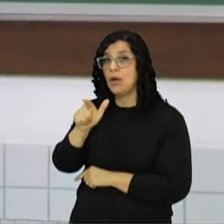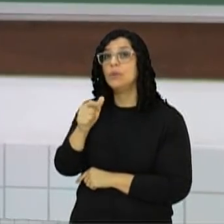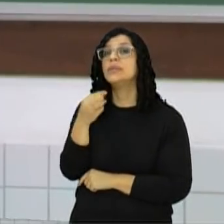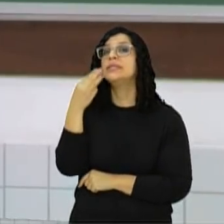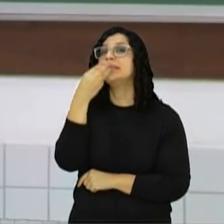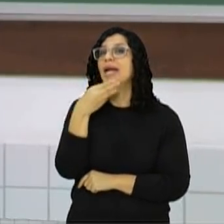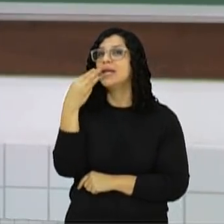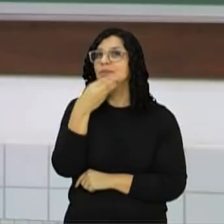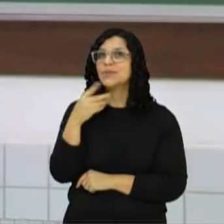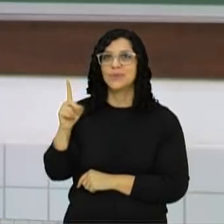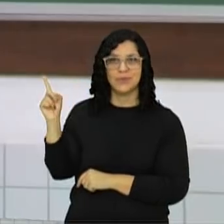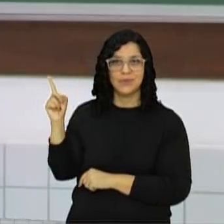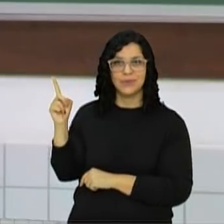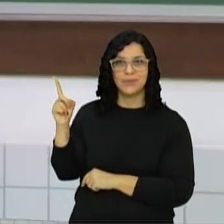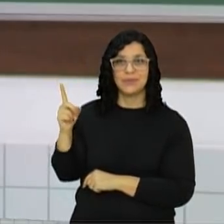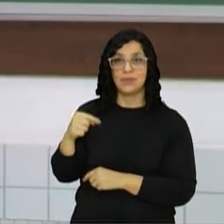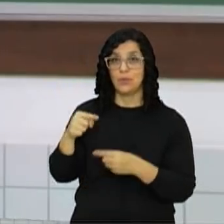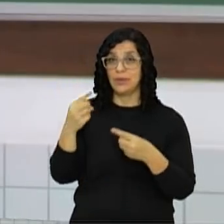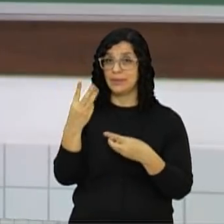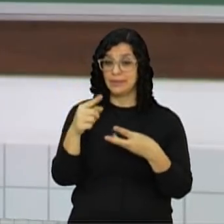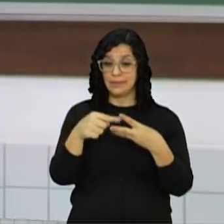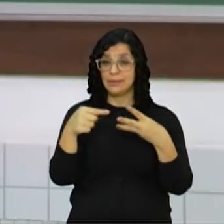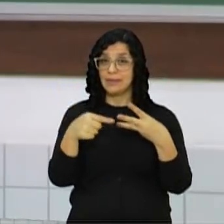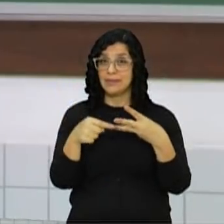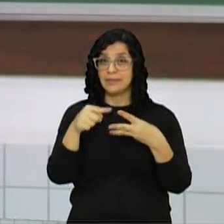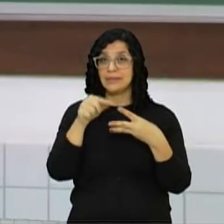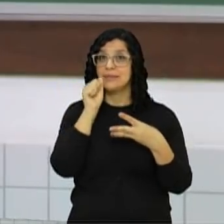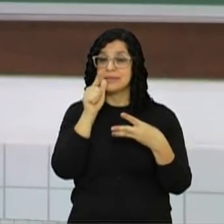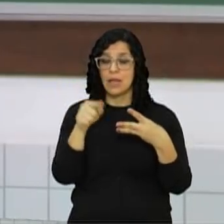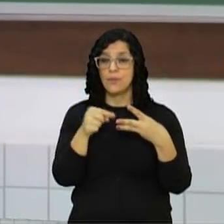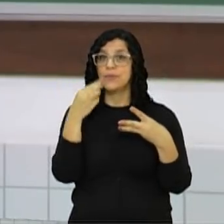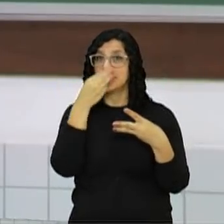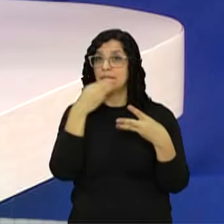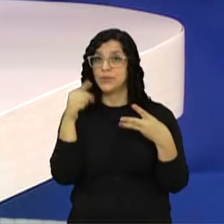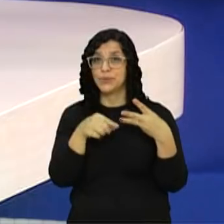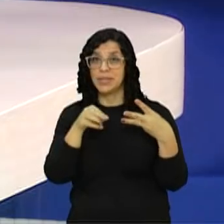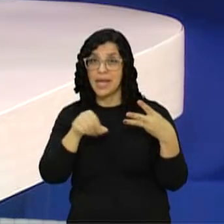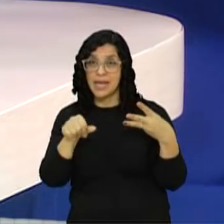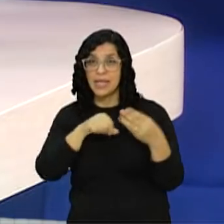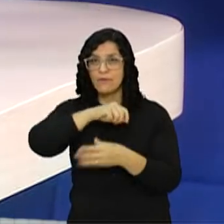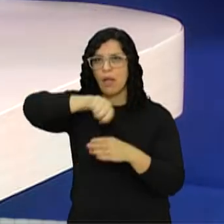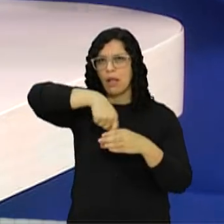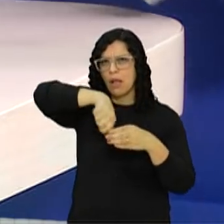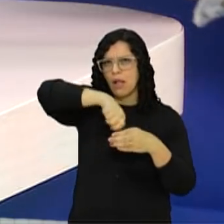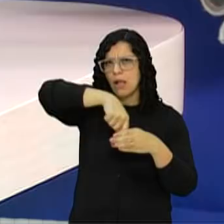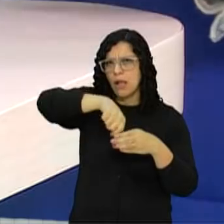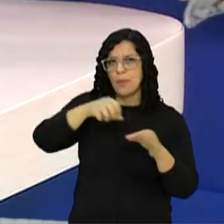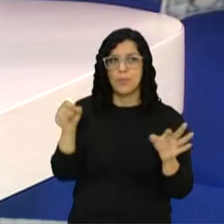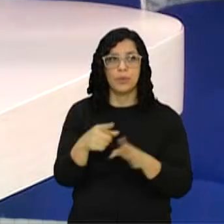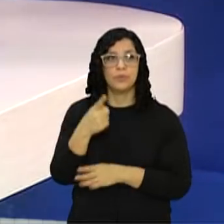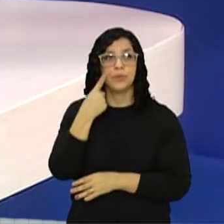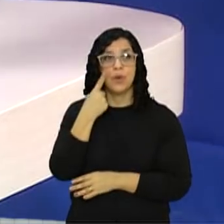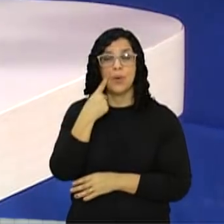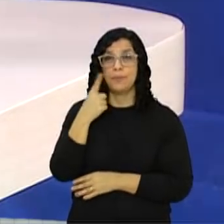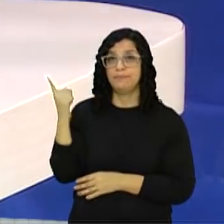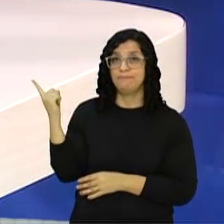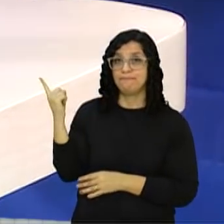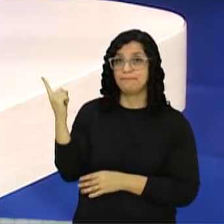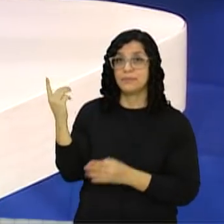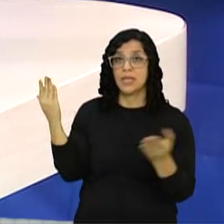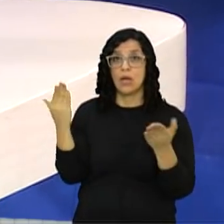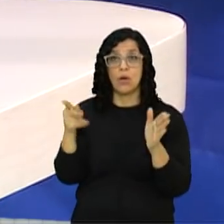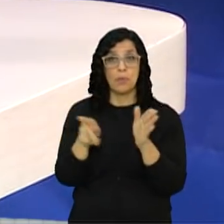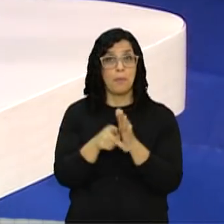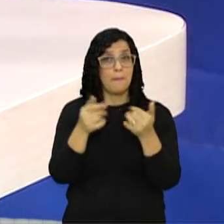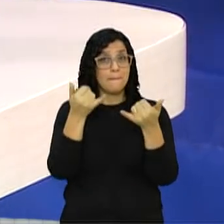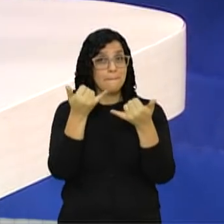mexi, mexi, mexi bastante. A princípio, nós temos